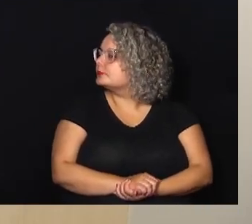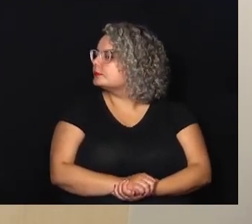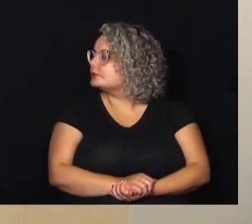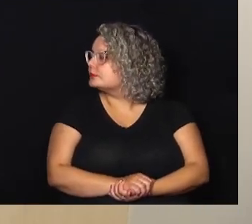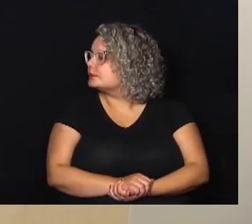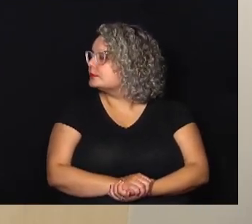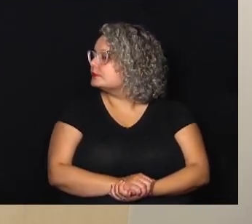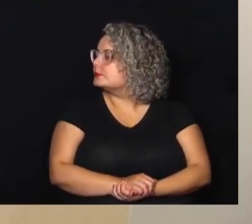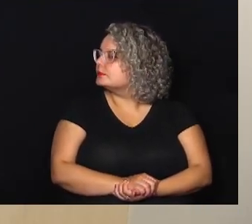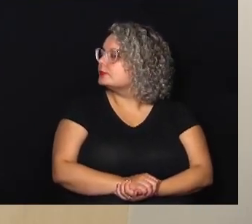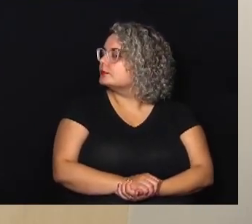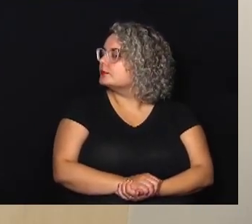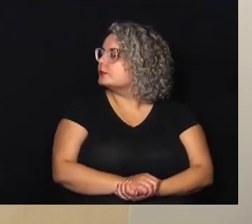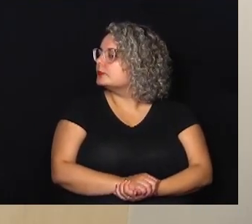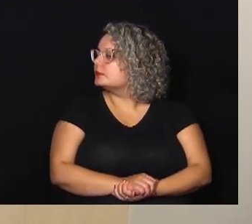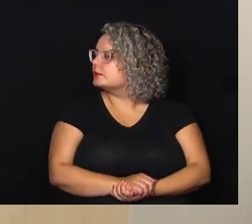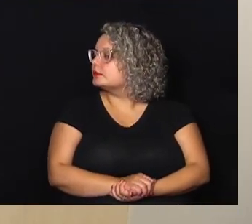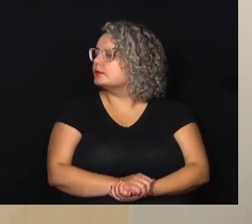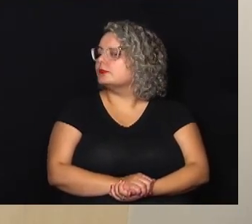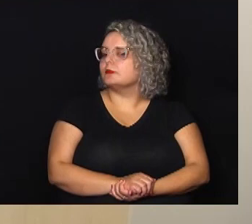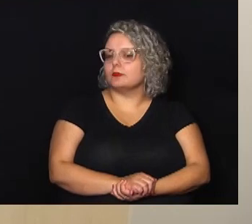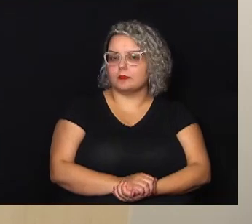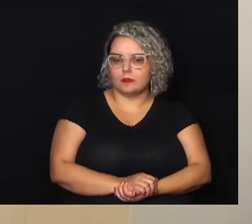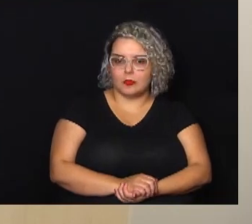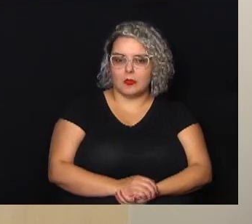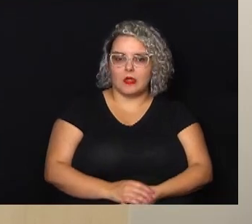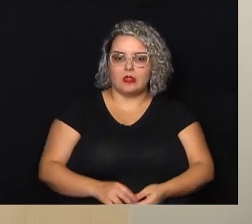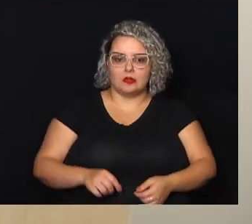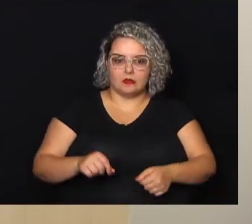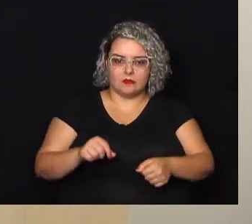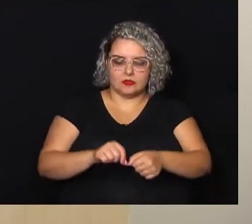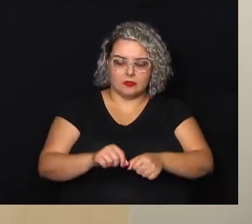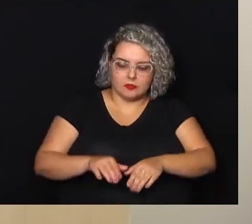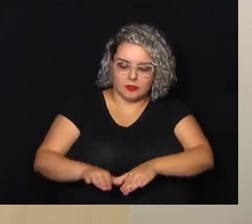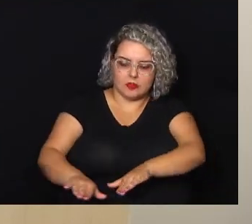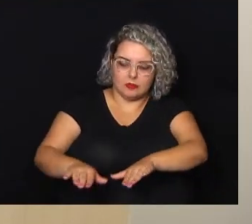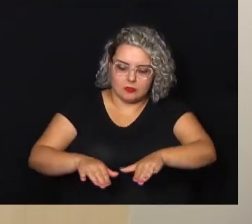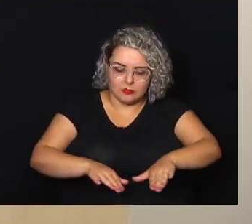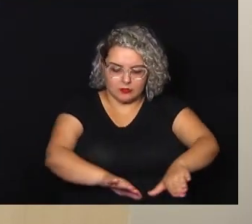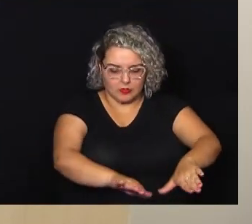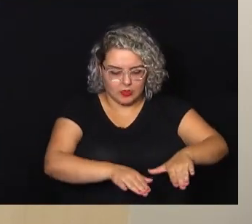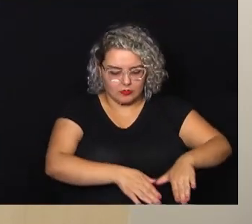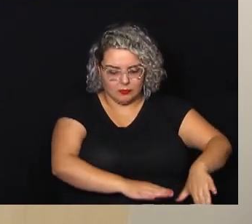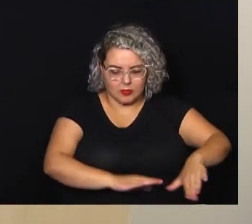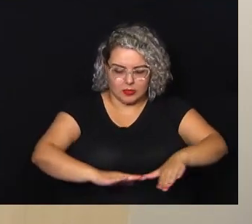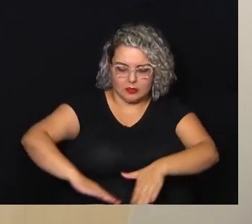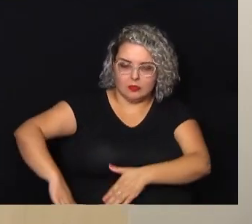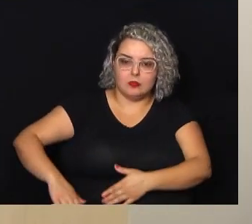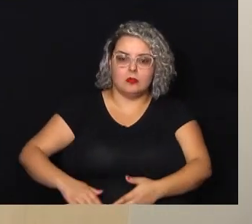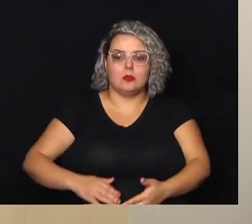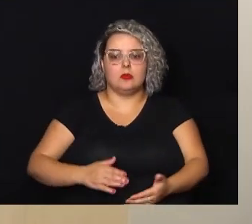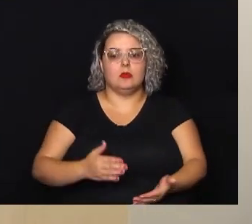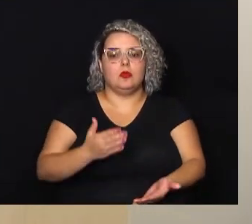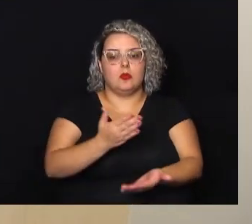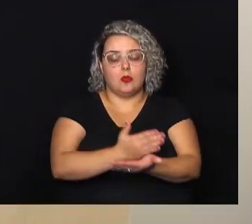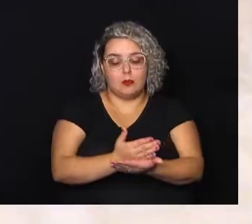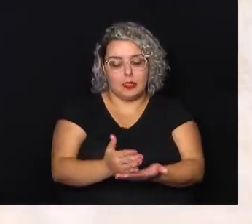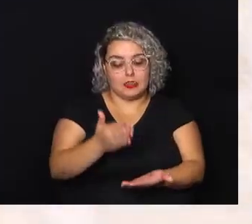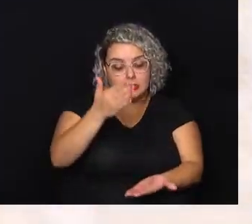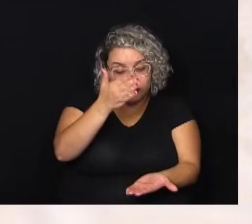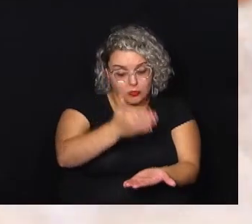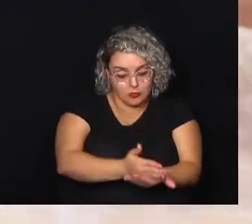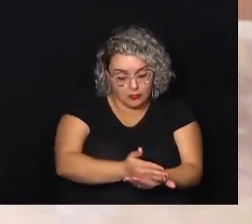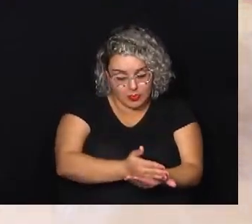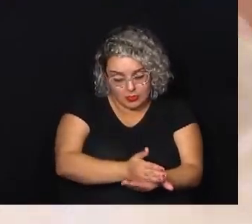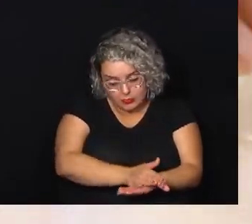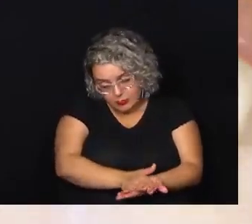A gente vai abrir. Então você vai puxando pelas laterais. A gente sempre... Massa, a gente começa do